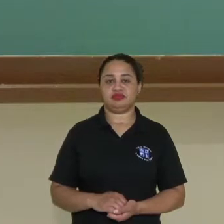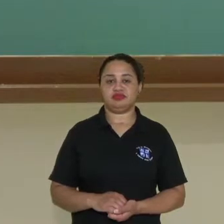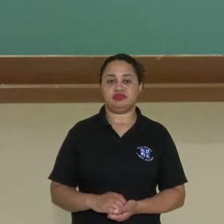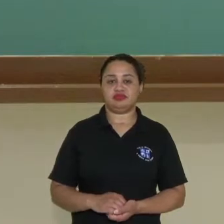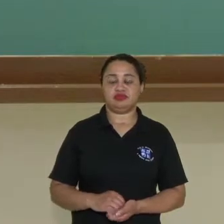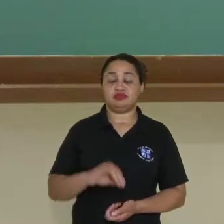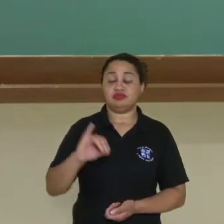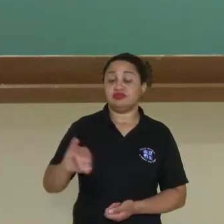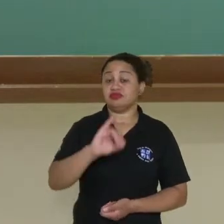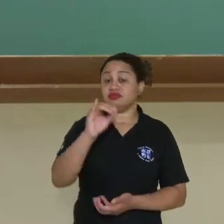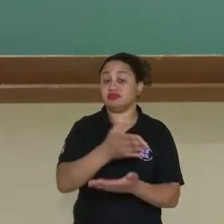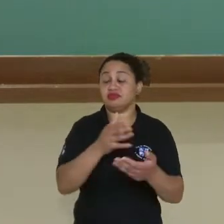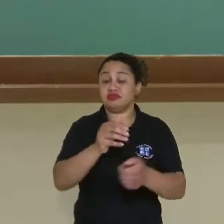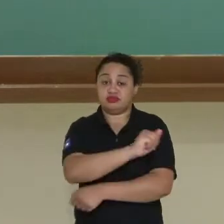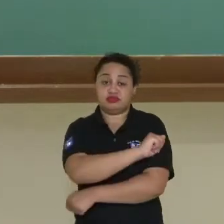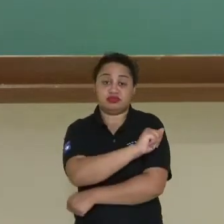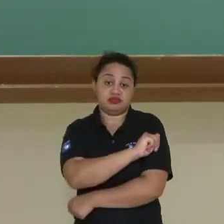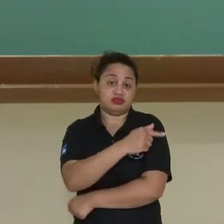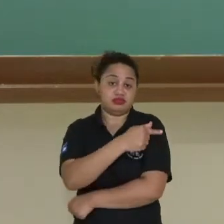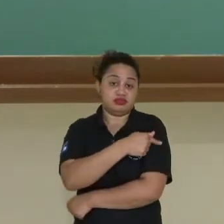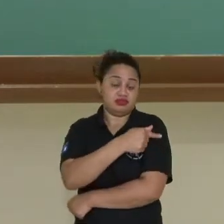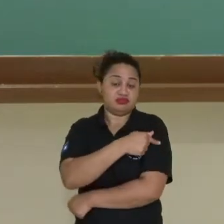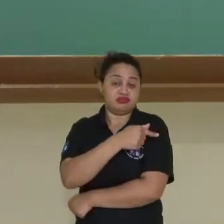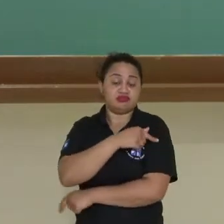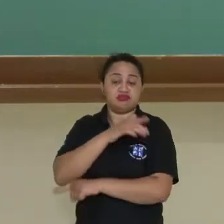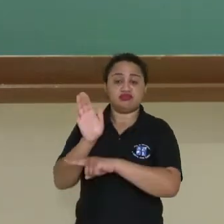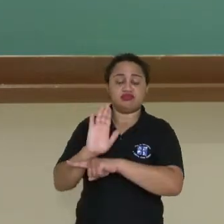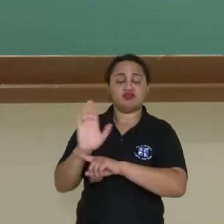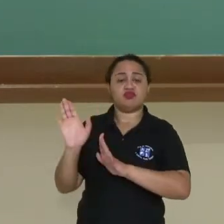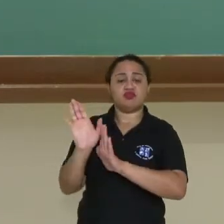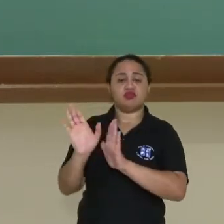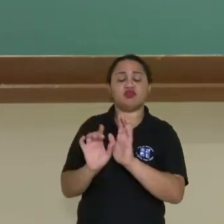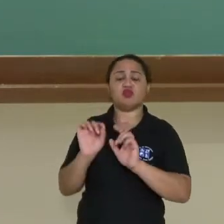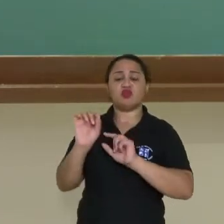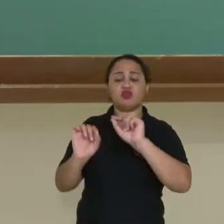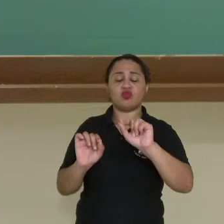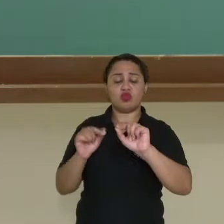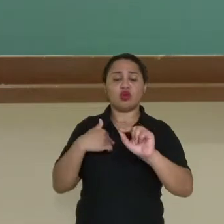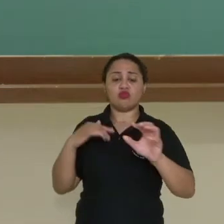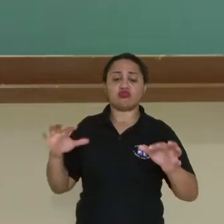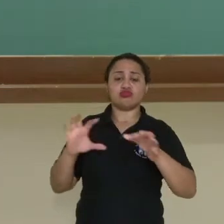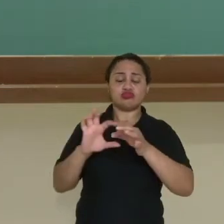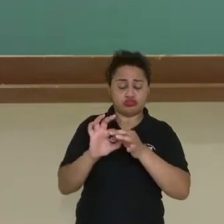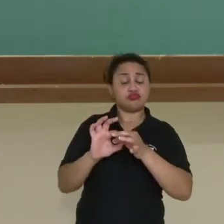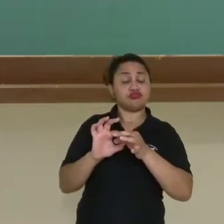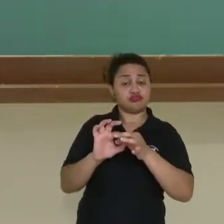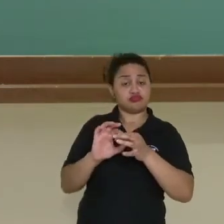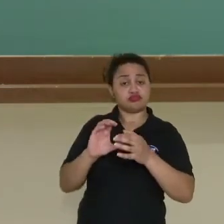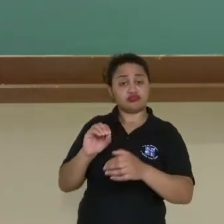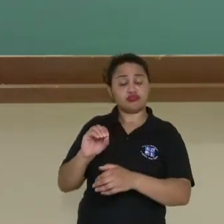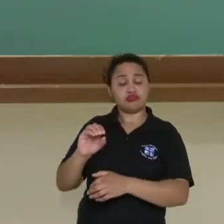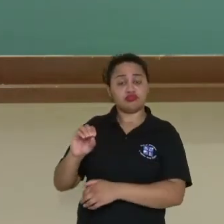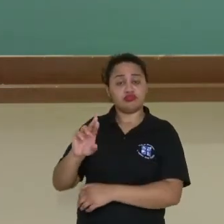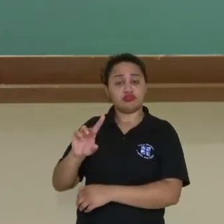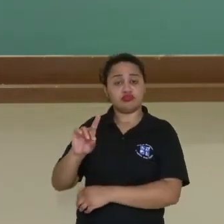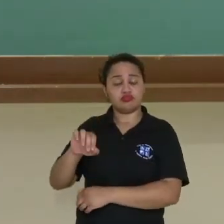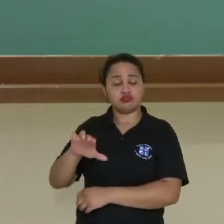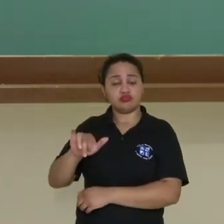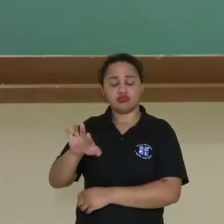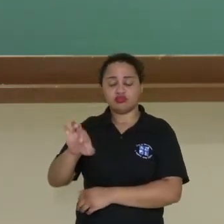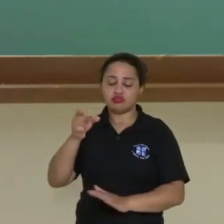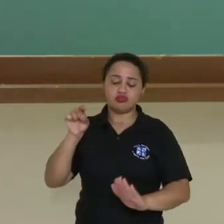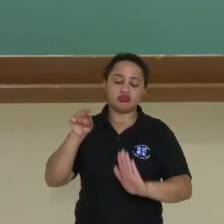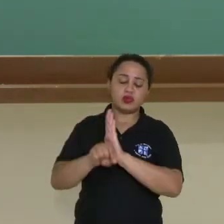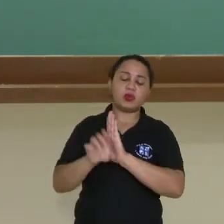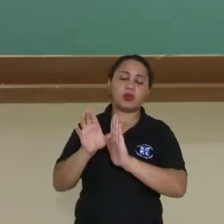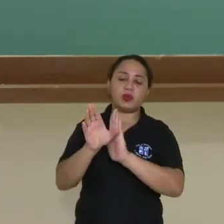Olá, estudantes do 7º ano. Neste vídeo vamos conversar sobre conjunções coordenativas. Vamos aprofundar um pouquinho